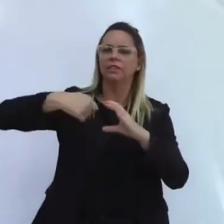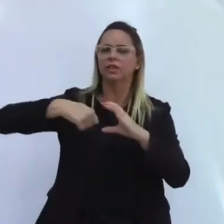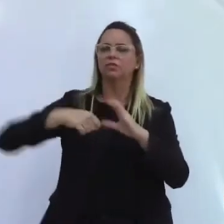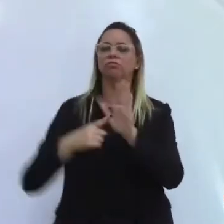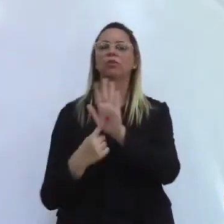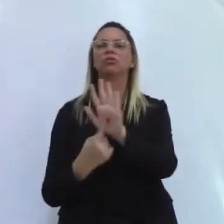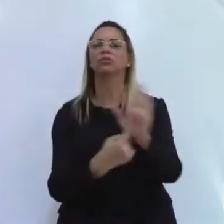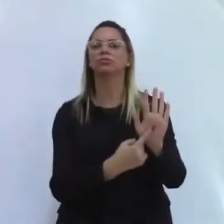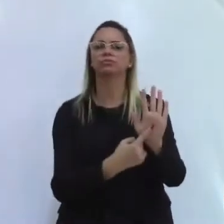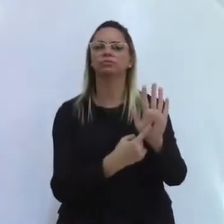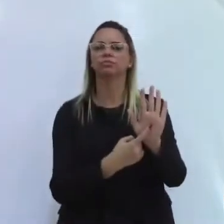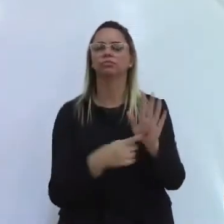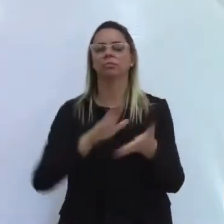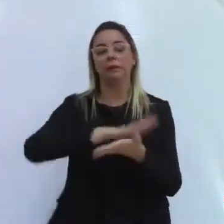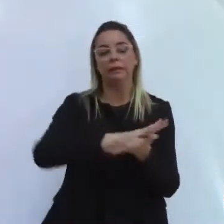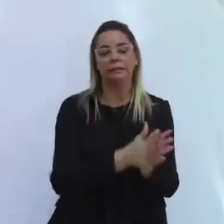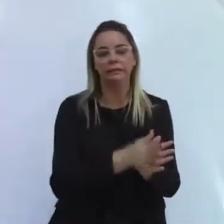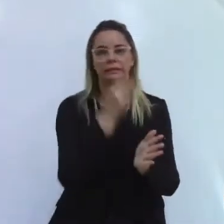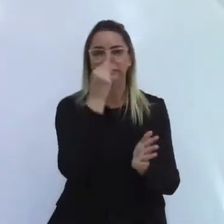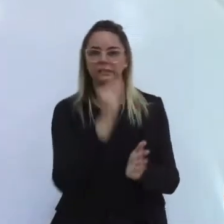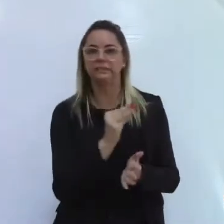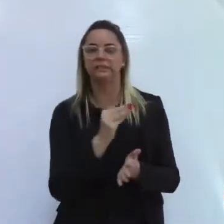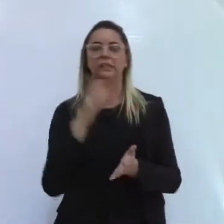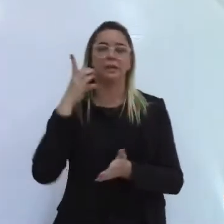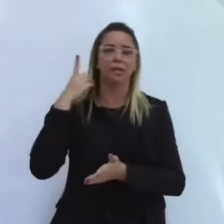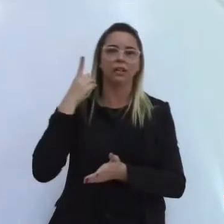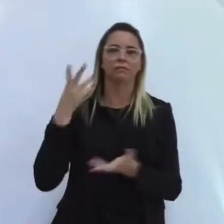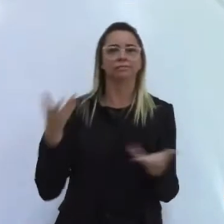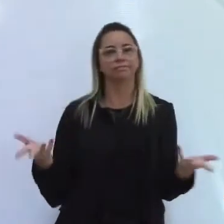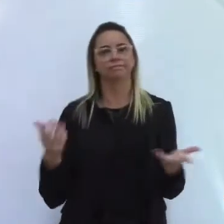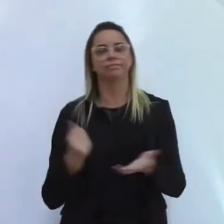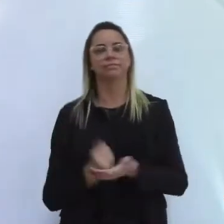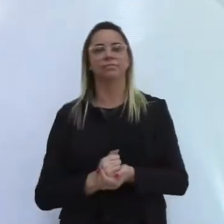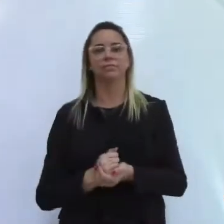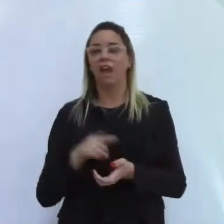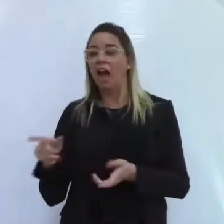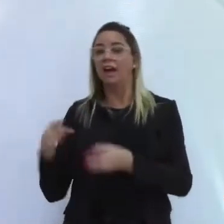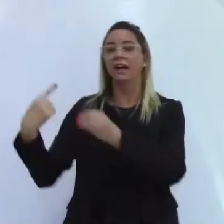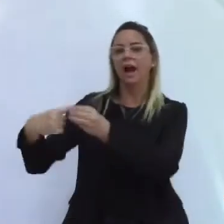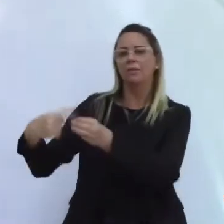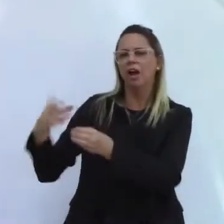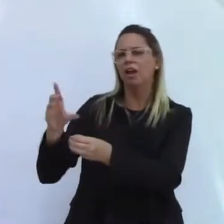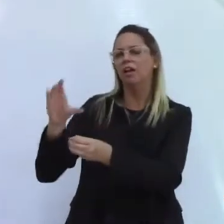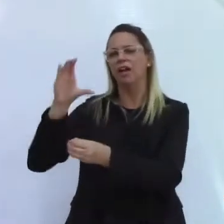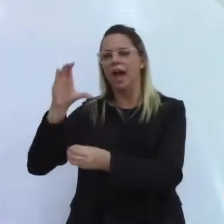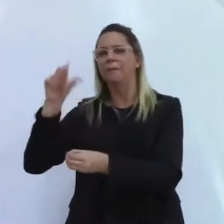Quer dizer que Capoeiras ninguém pode pedir um voto para deputado? Onde foi que já se viu isso?